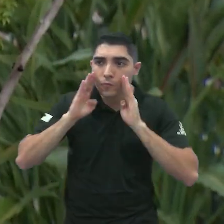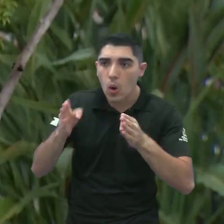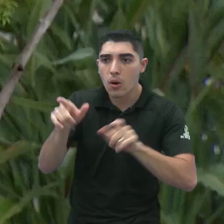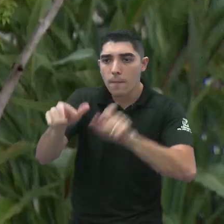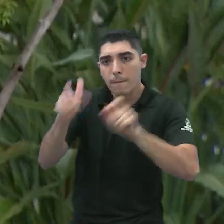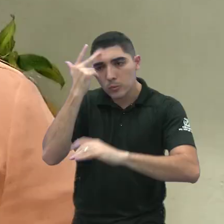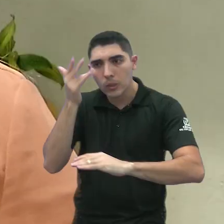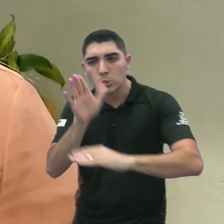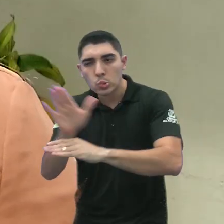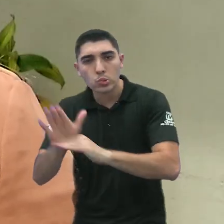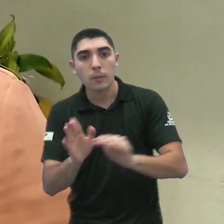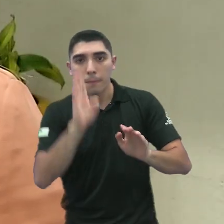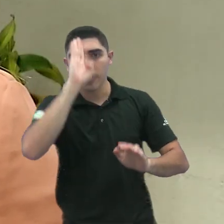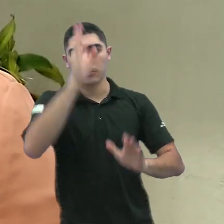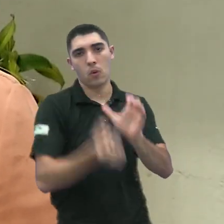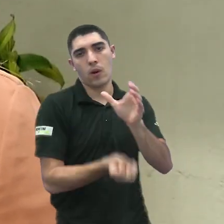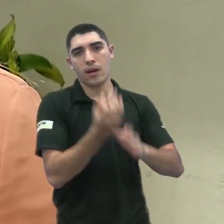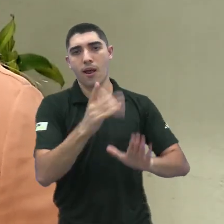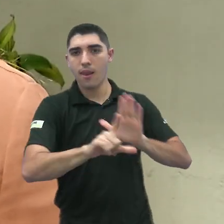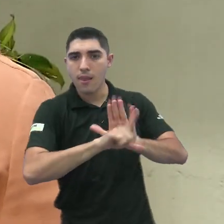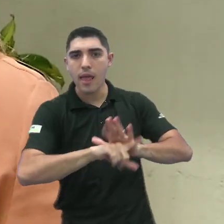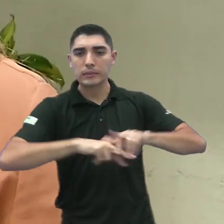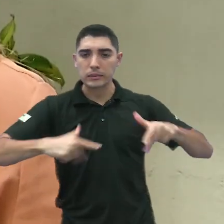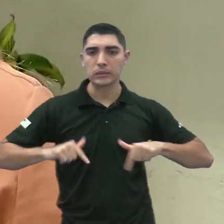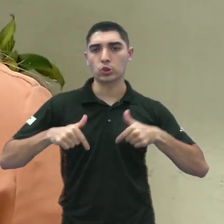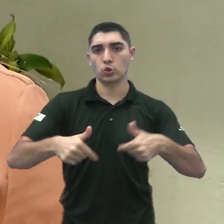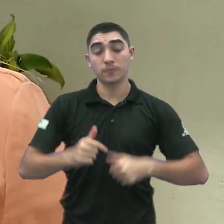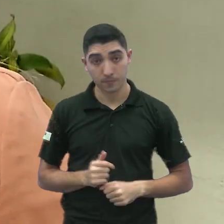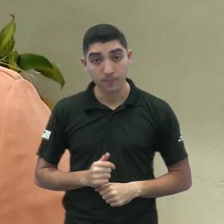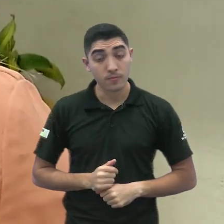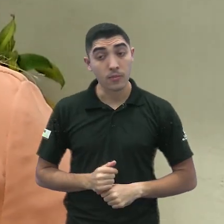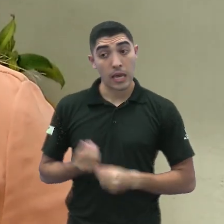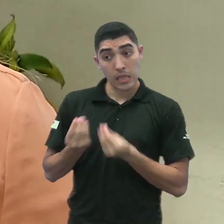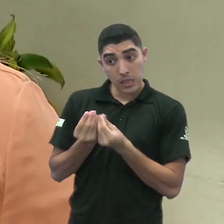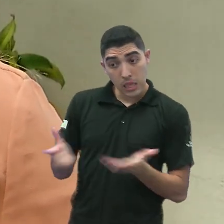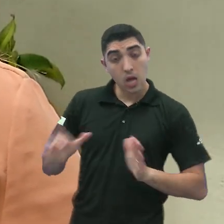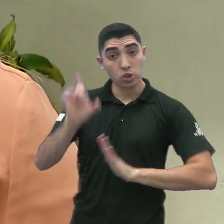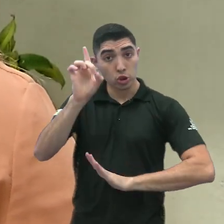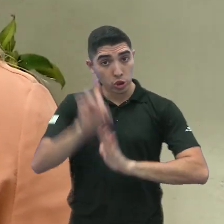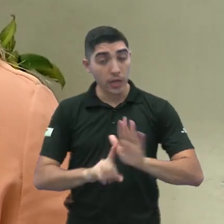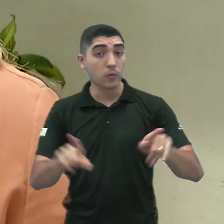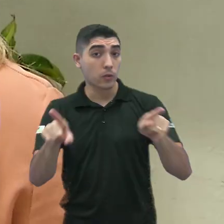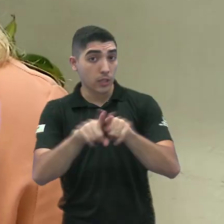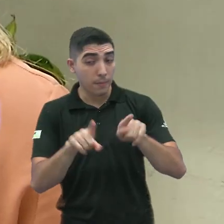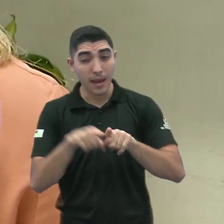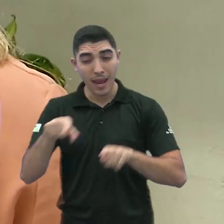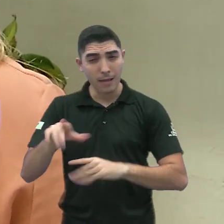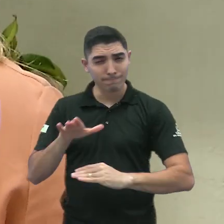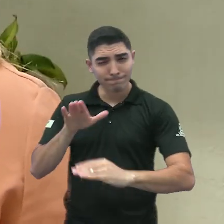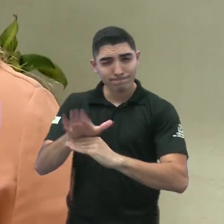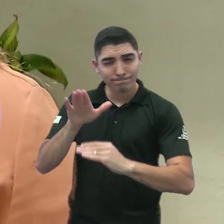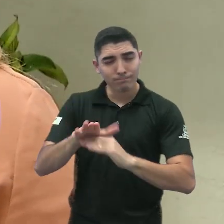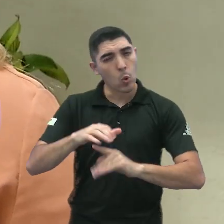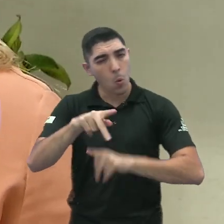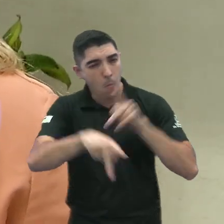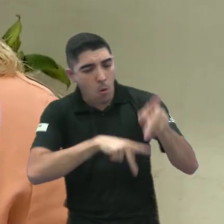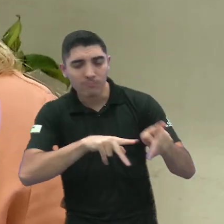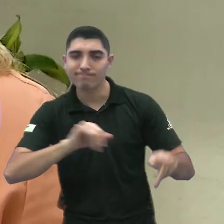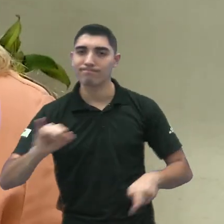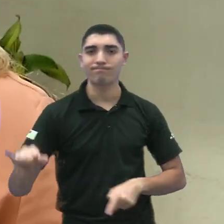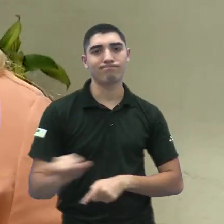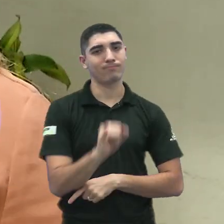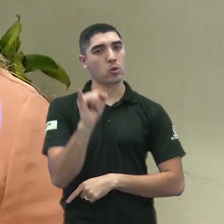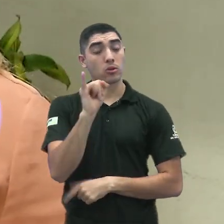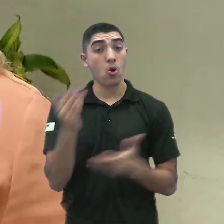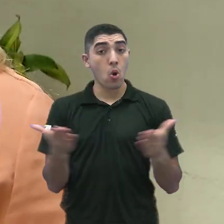parcela da população. Além da questão da garantia do direito, para a construção da política pública ela é muito importante. Hoje a gente consegue aí